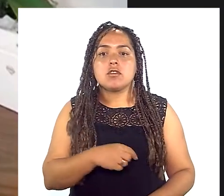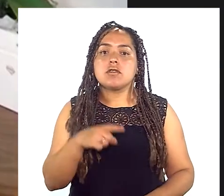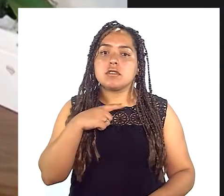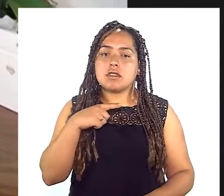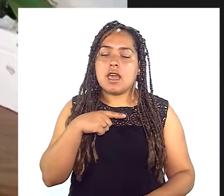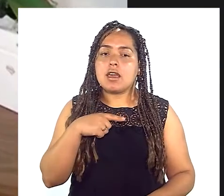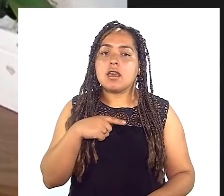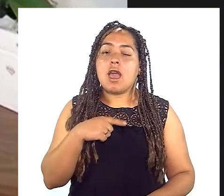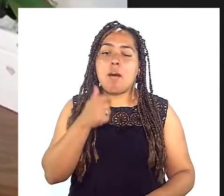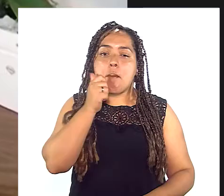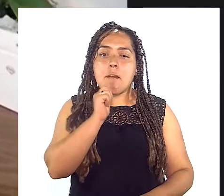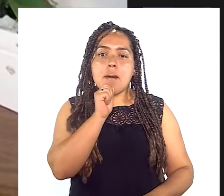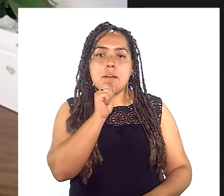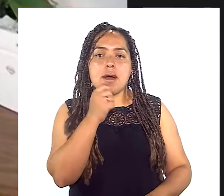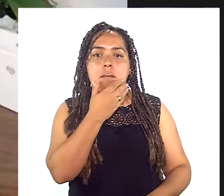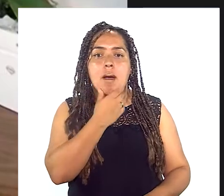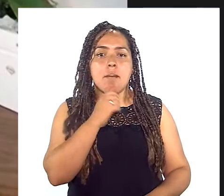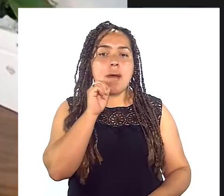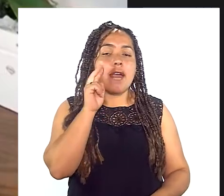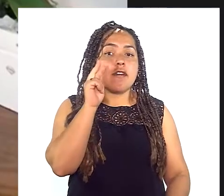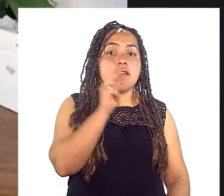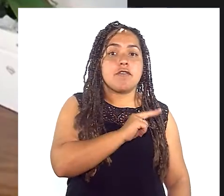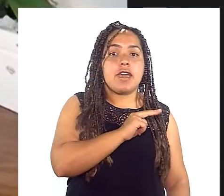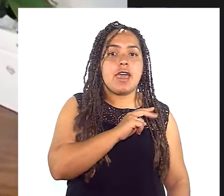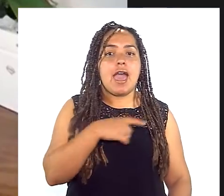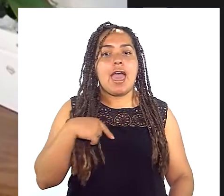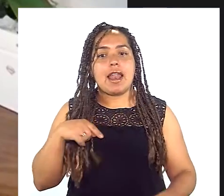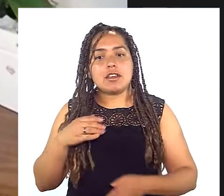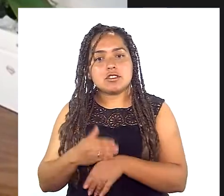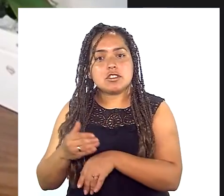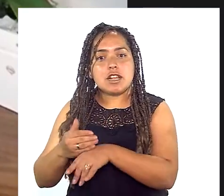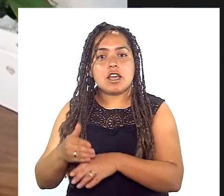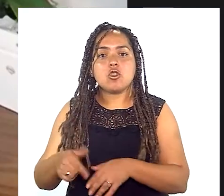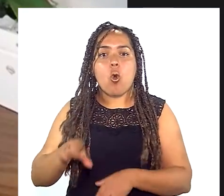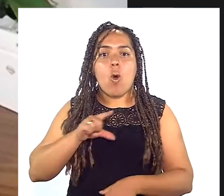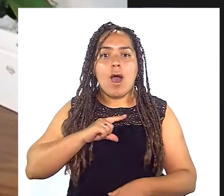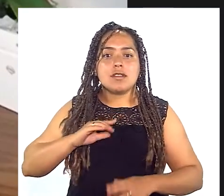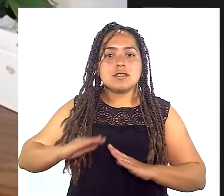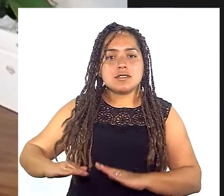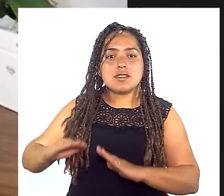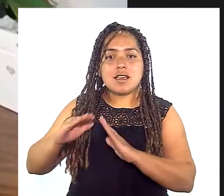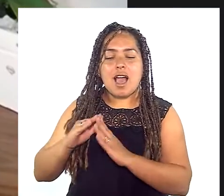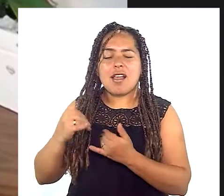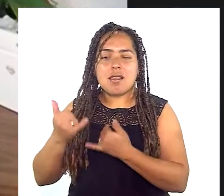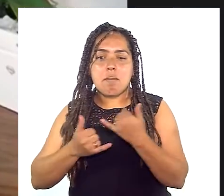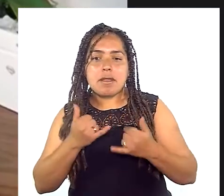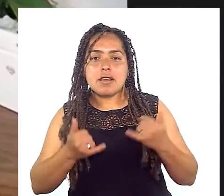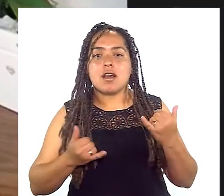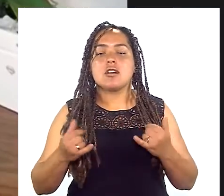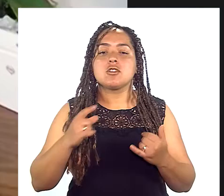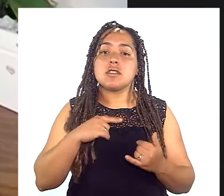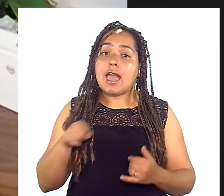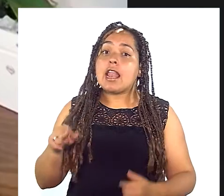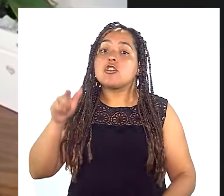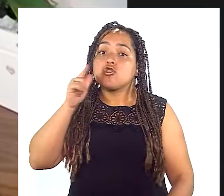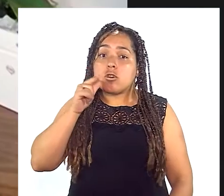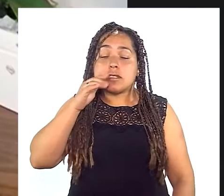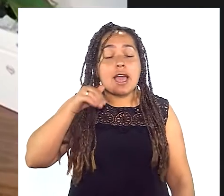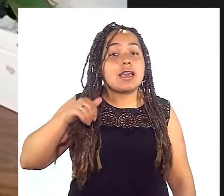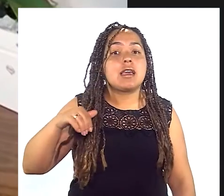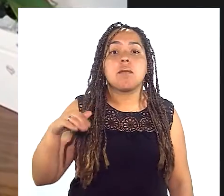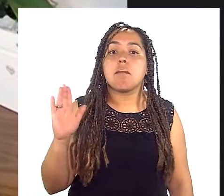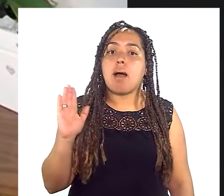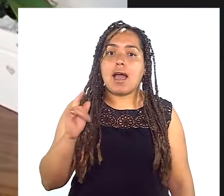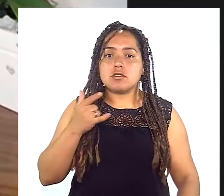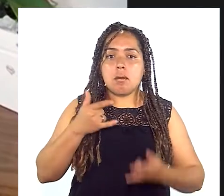os exemplos dos pais utilizando a máscara, se elas treinam em casa, né, com seus brinquedos, antes mesmo de sair com a mãe, muitas